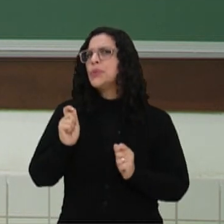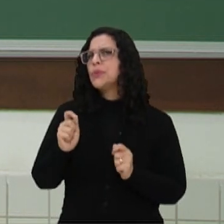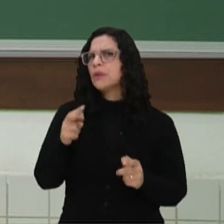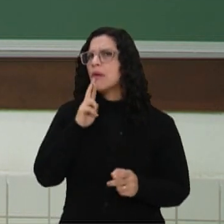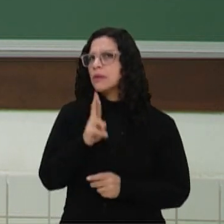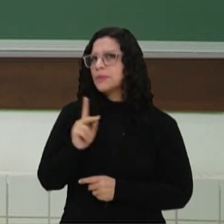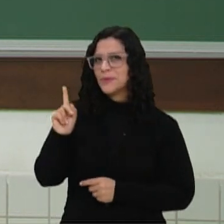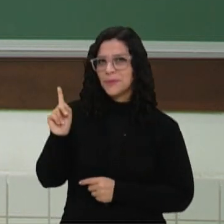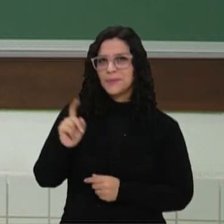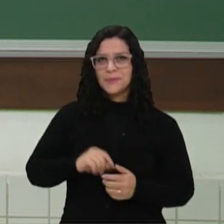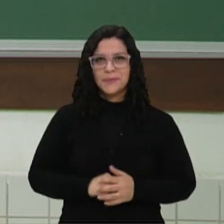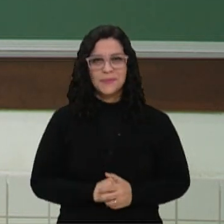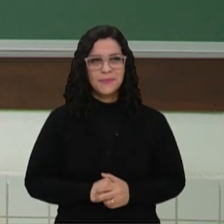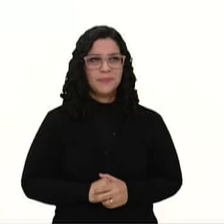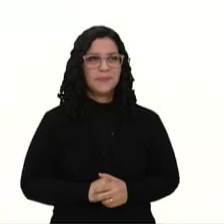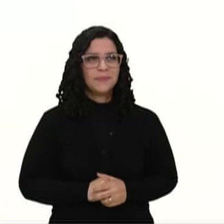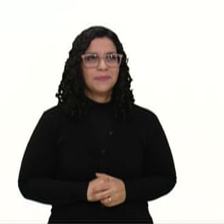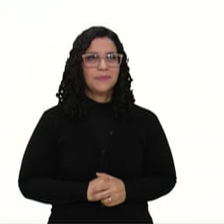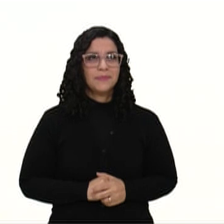sua resposta.